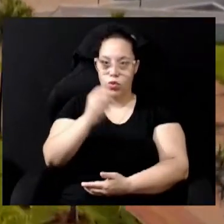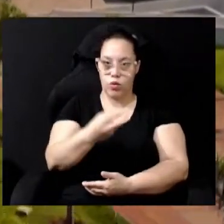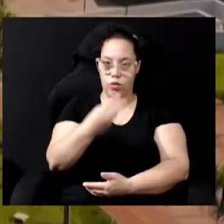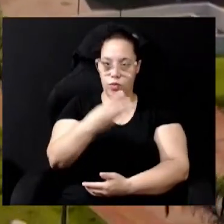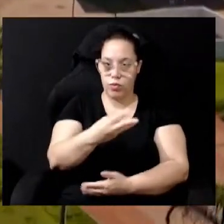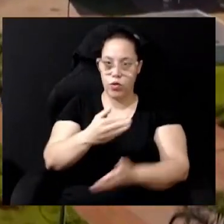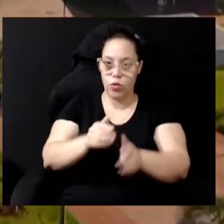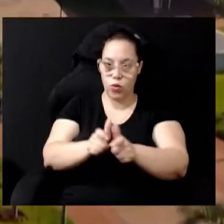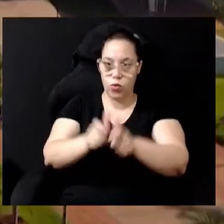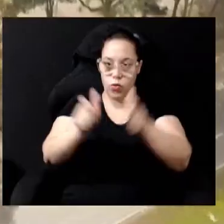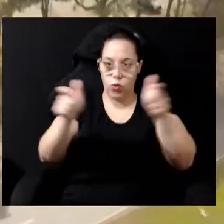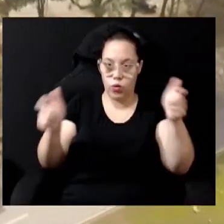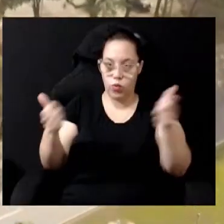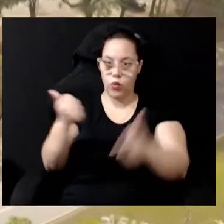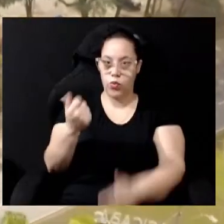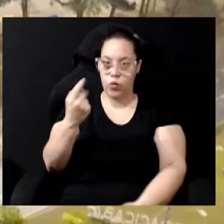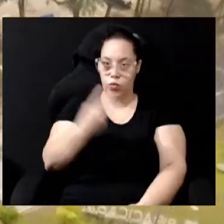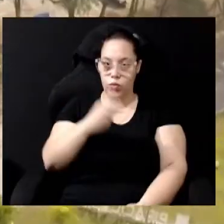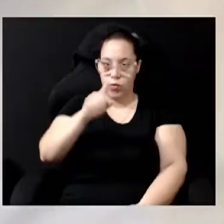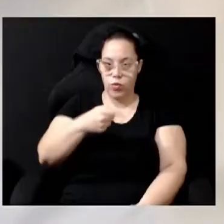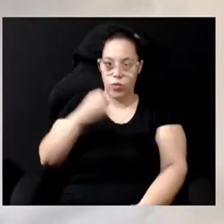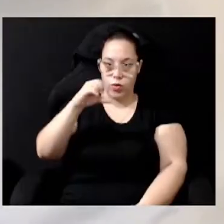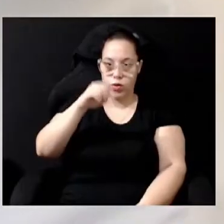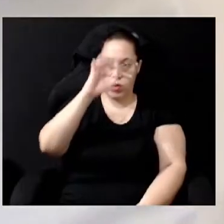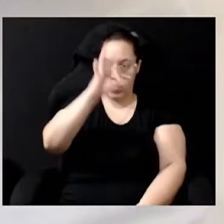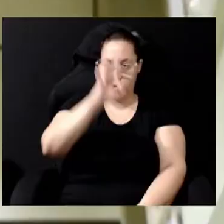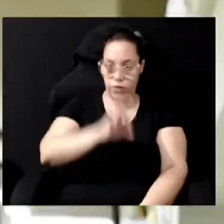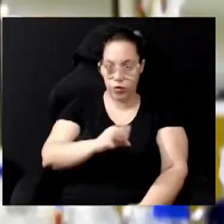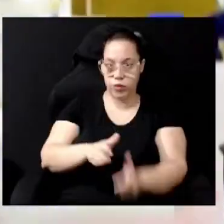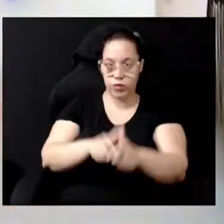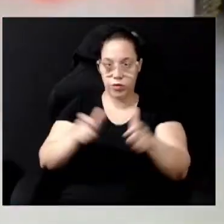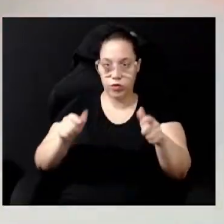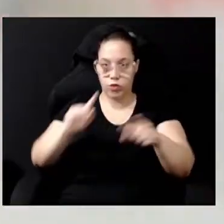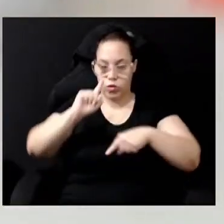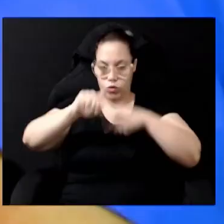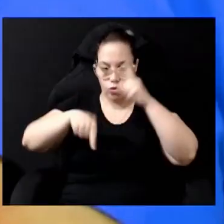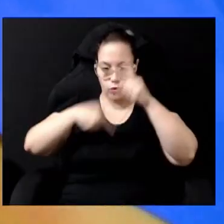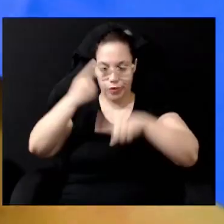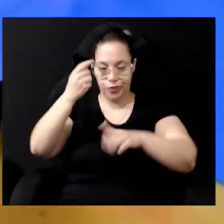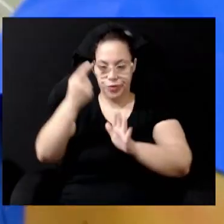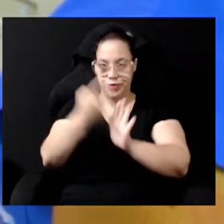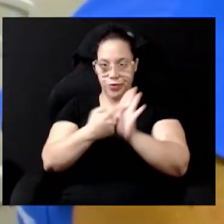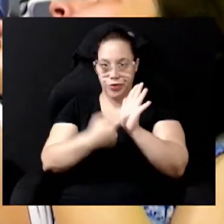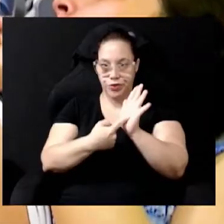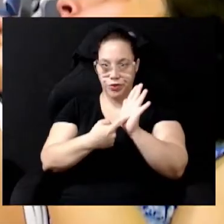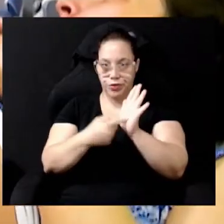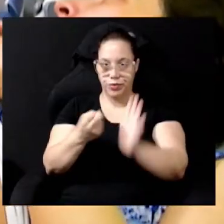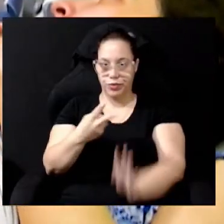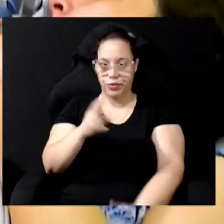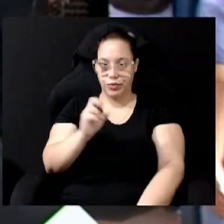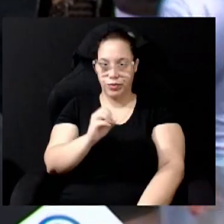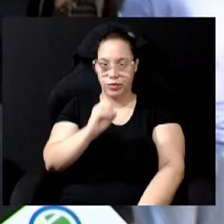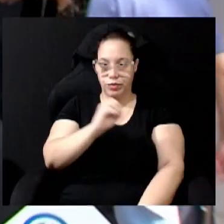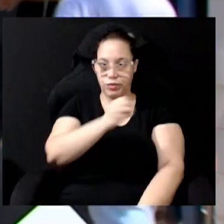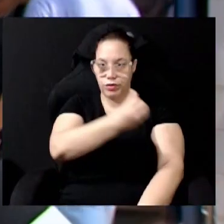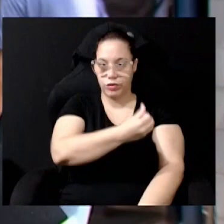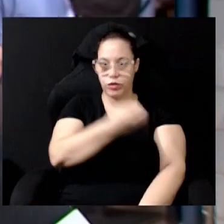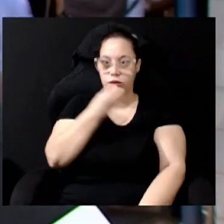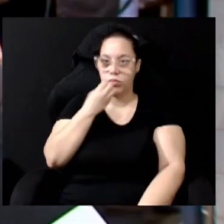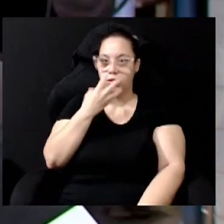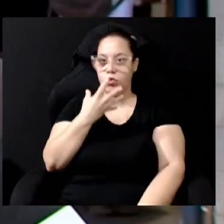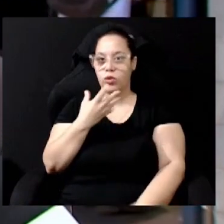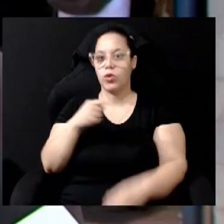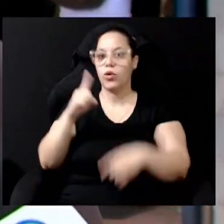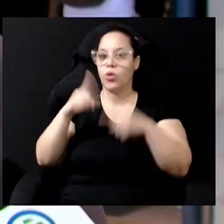de 12,9%, o maior recorde já registrado desde 2006. Bom, acho que tem vários fatores que podem